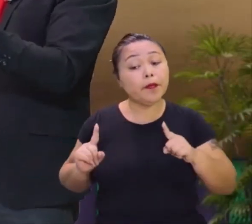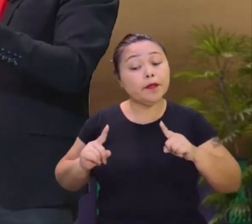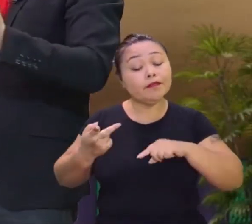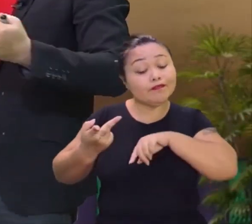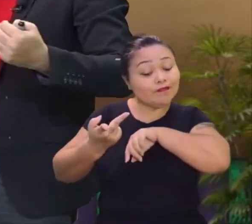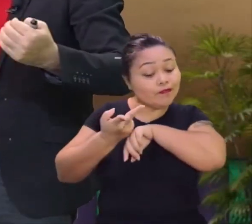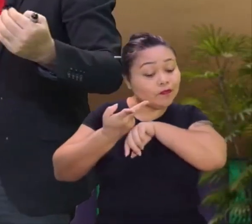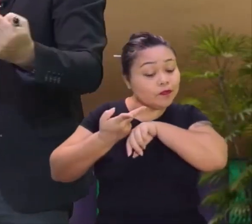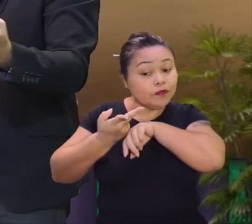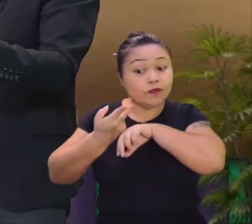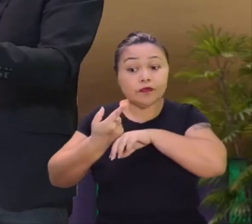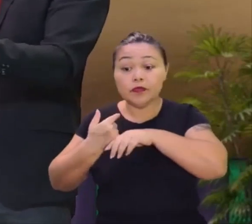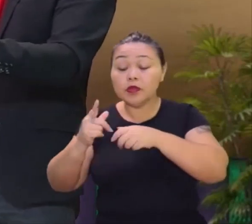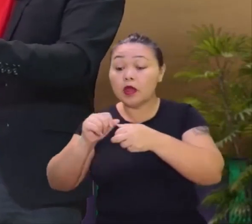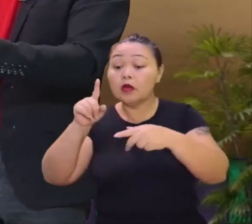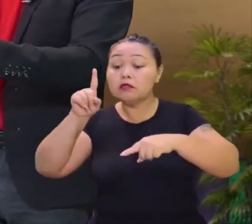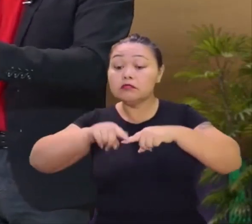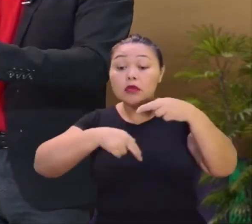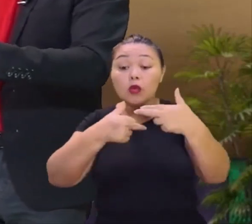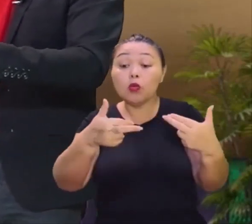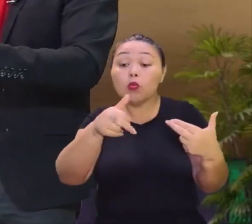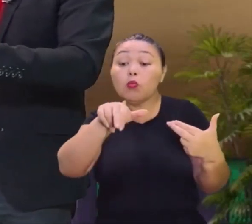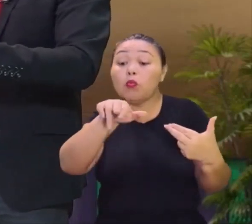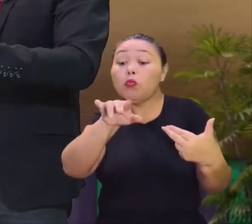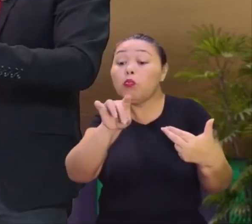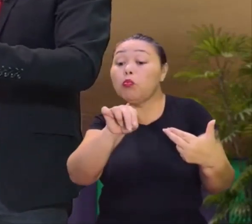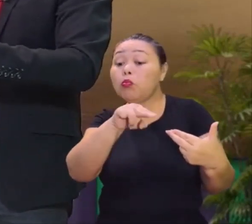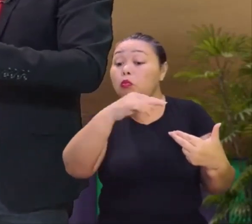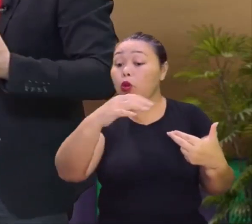em busca dessa produtividade, desse